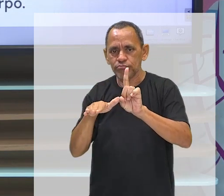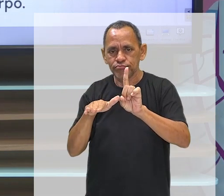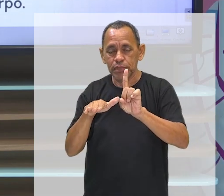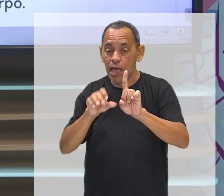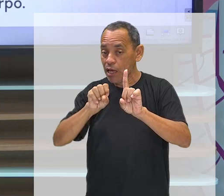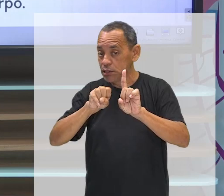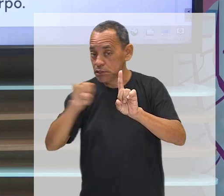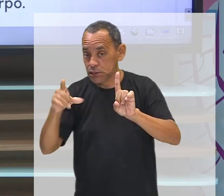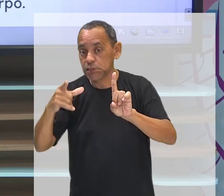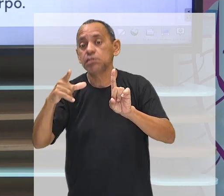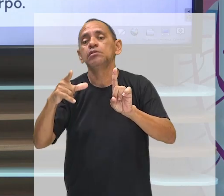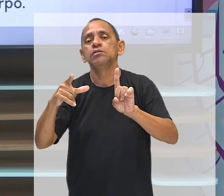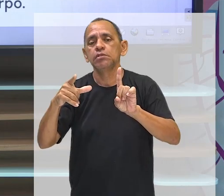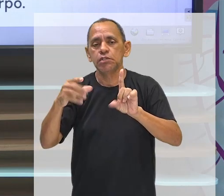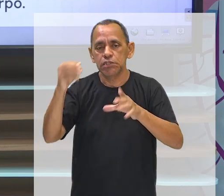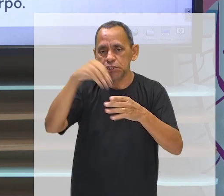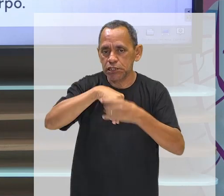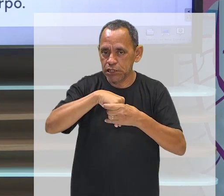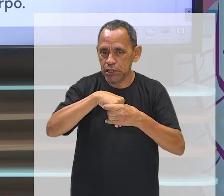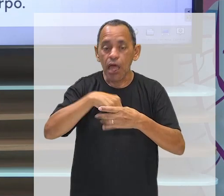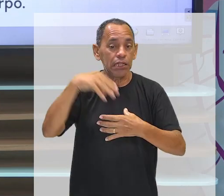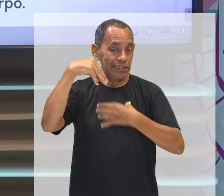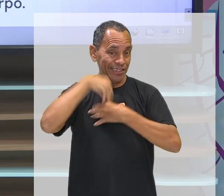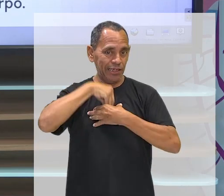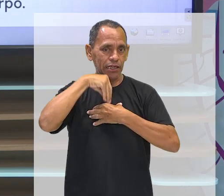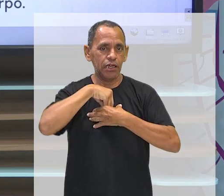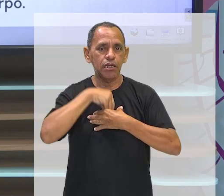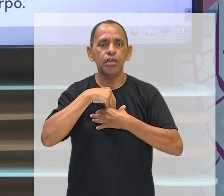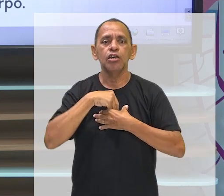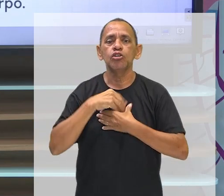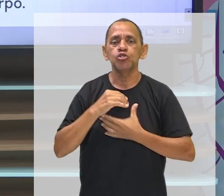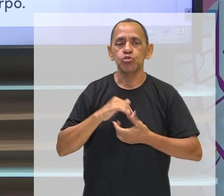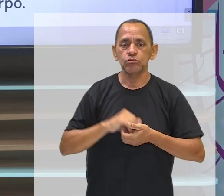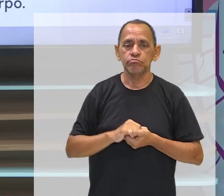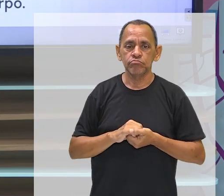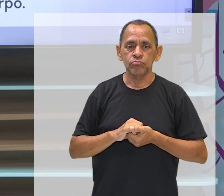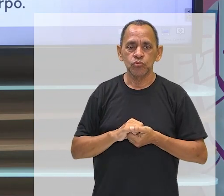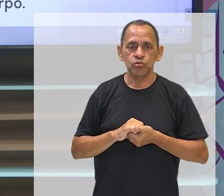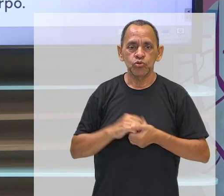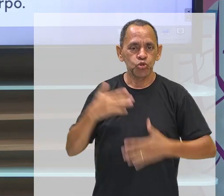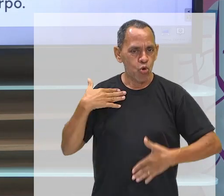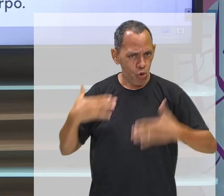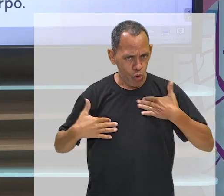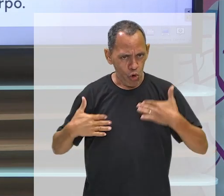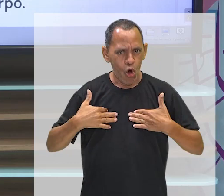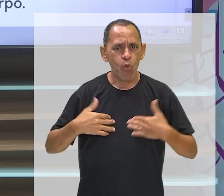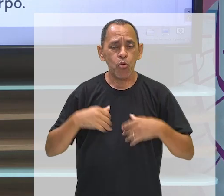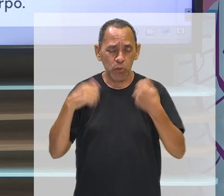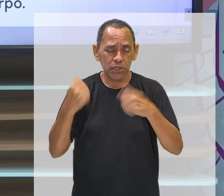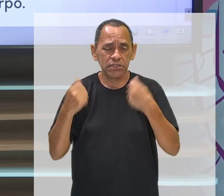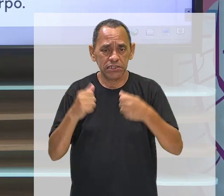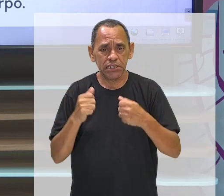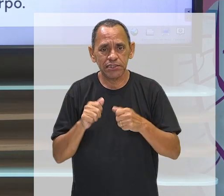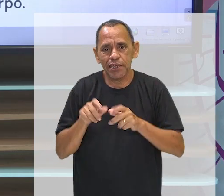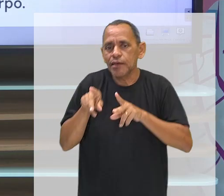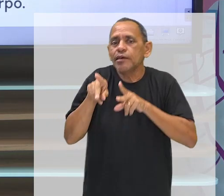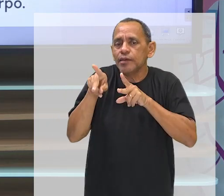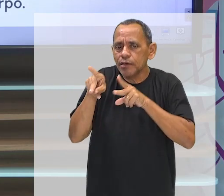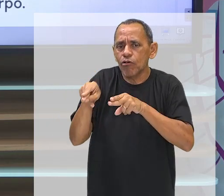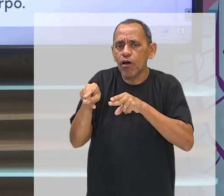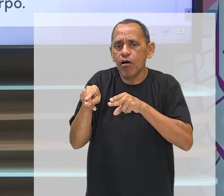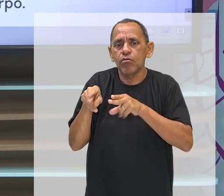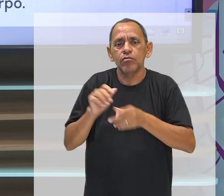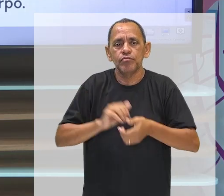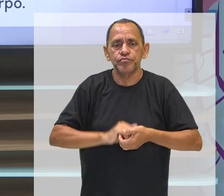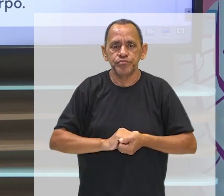temperatura seria a mesma temperatura do corpo humano. Então, precisa ser um pouco mais baixa, né? Então, estando ali abaixo,